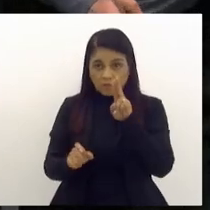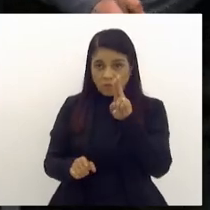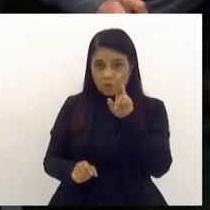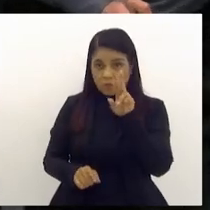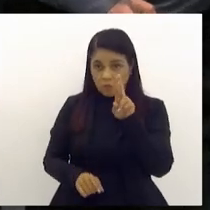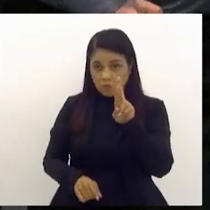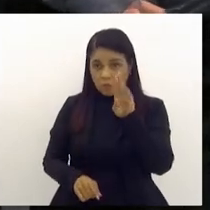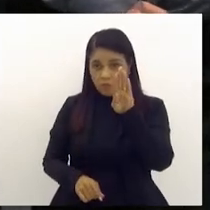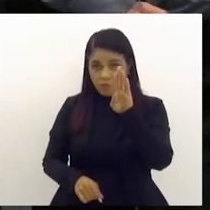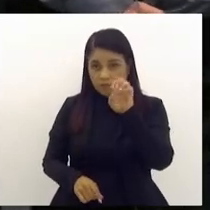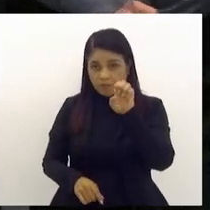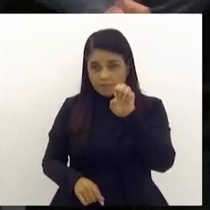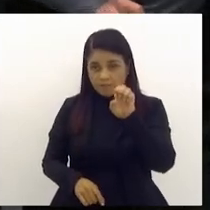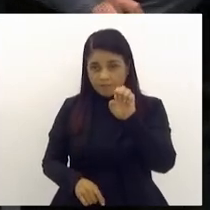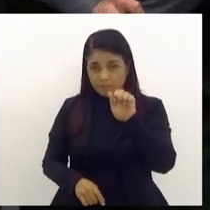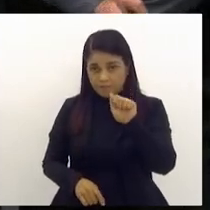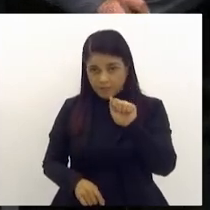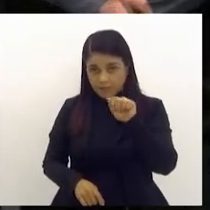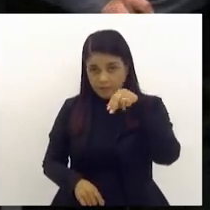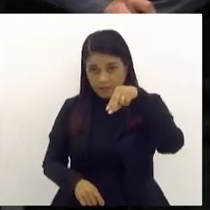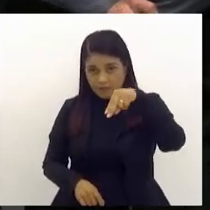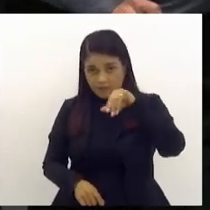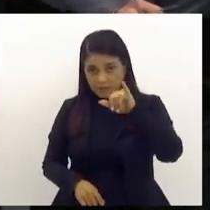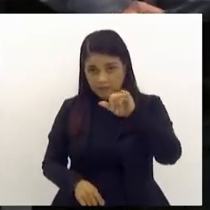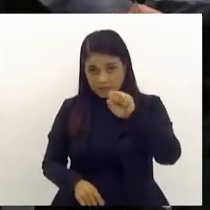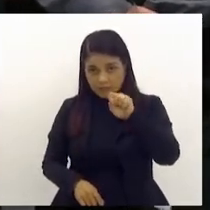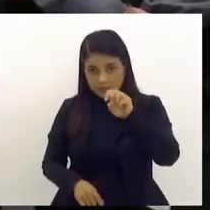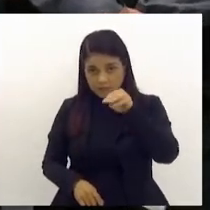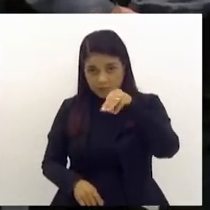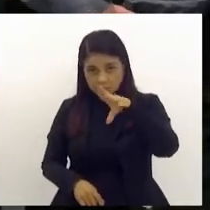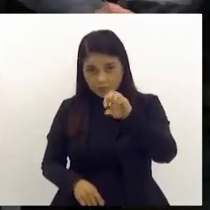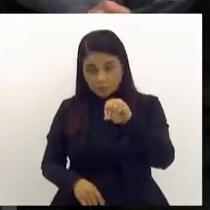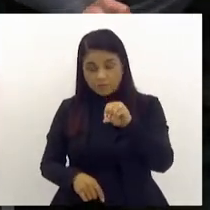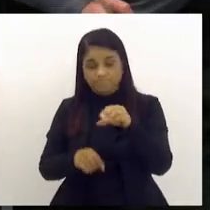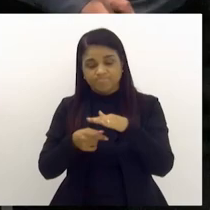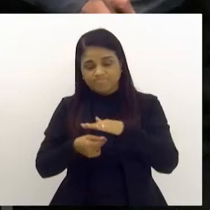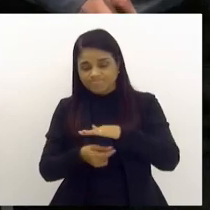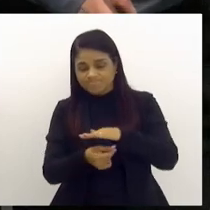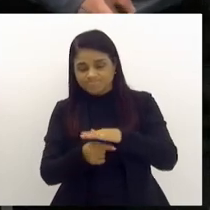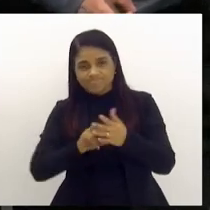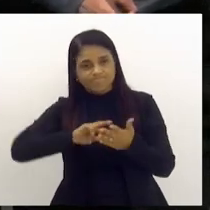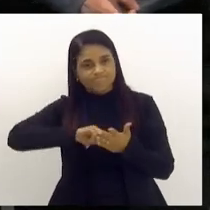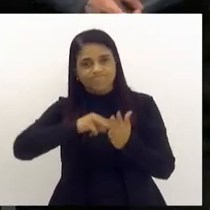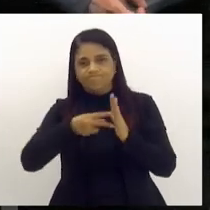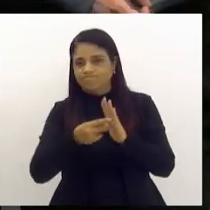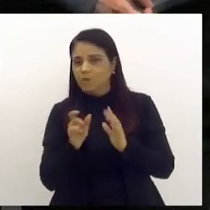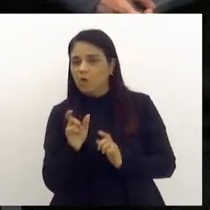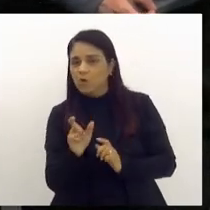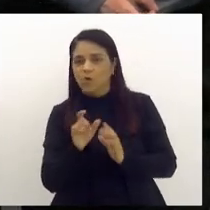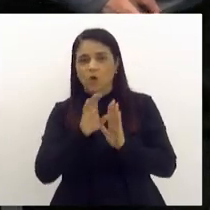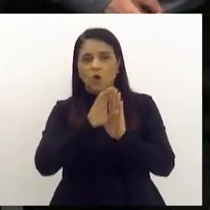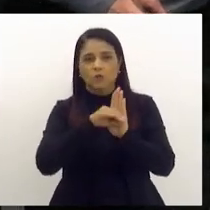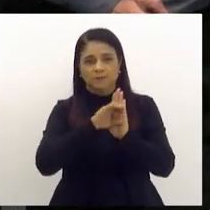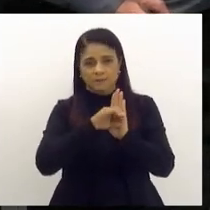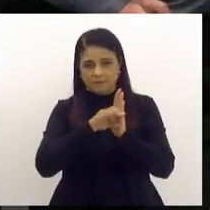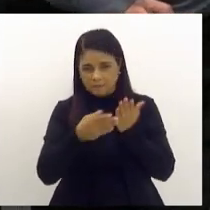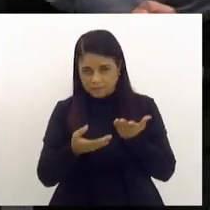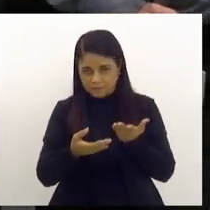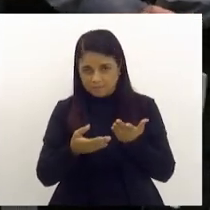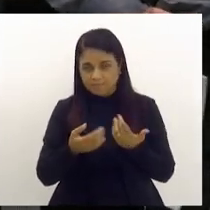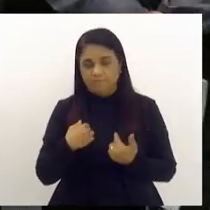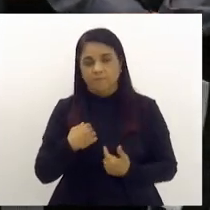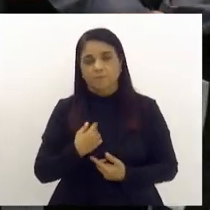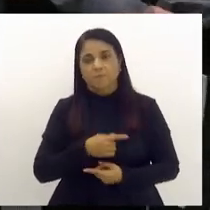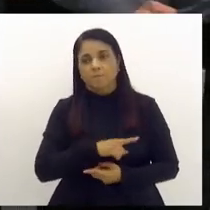desfigura totalmente o conceito de fundo soberano. Então, essa é a primeira observação que